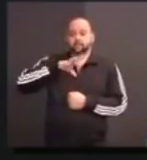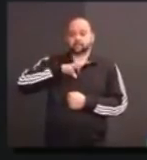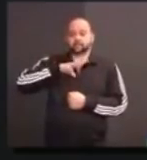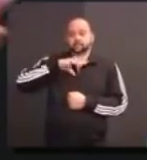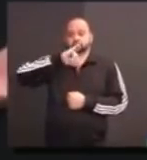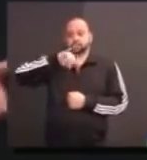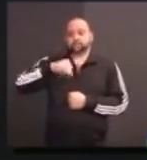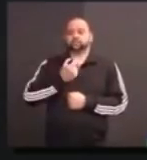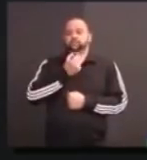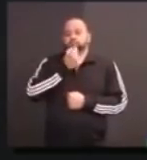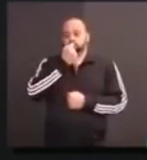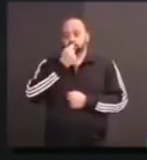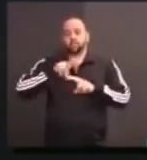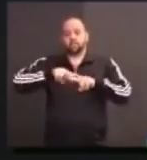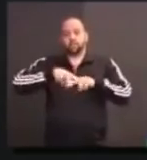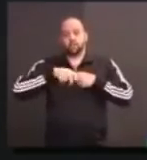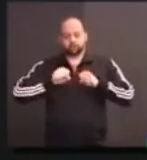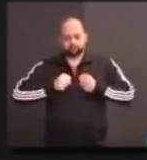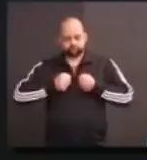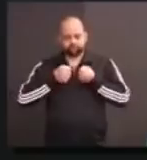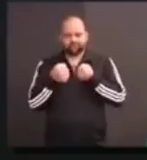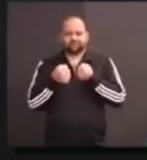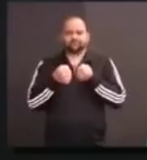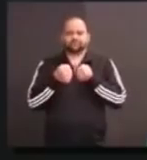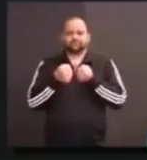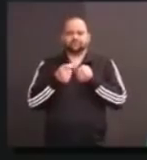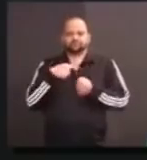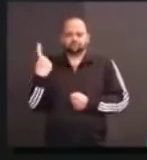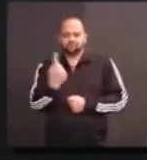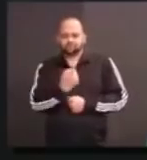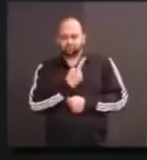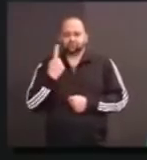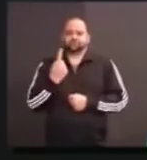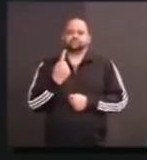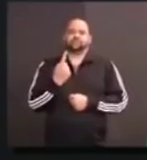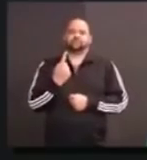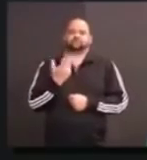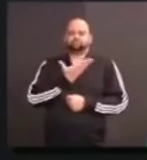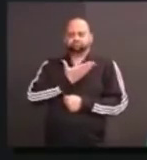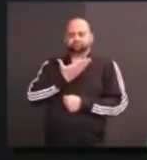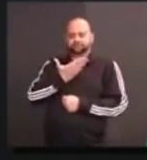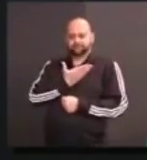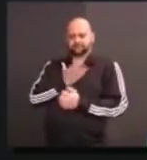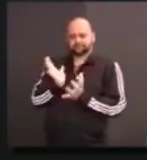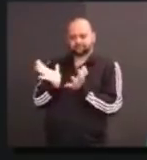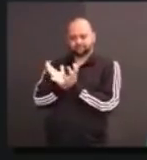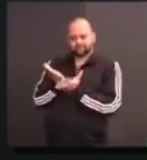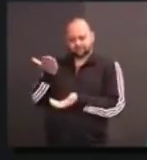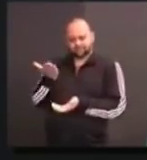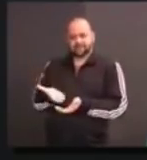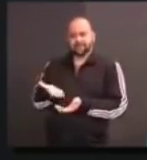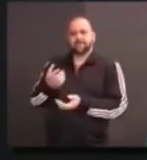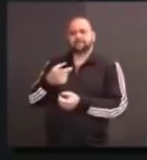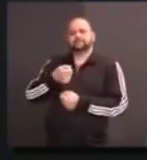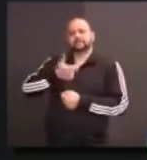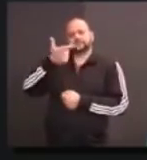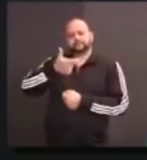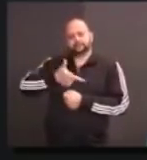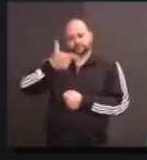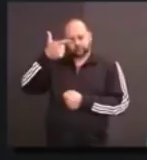Graças ao esforço desses nossos irmãos, é que esse 12º